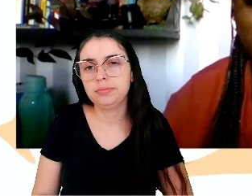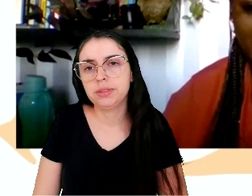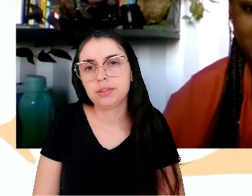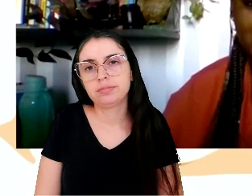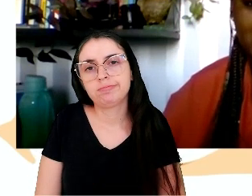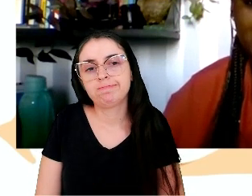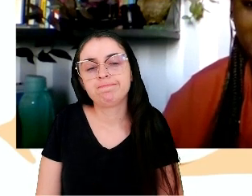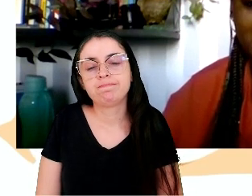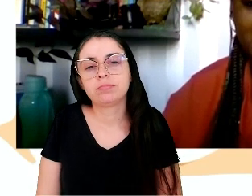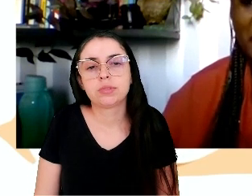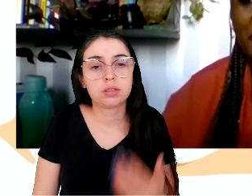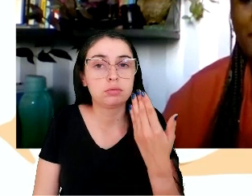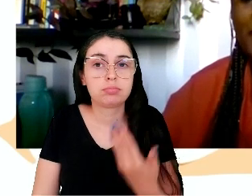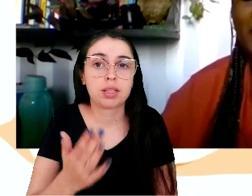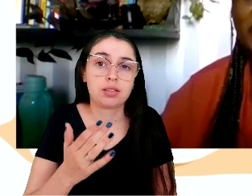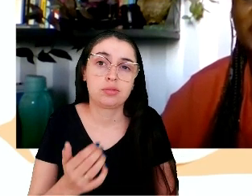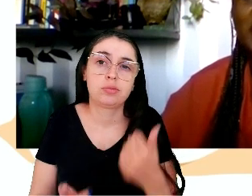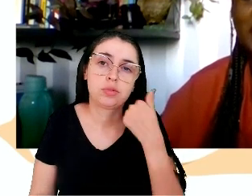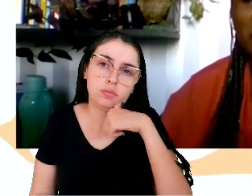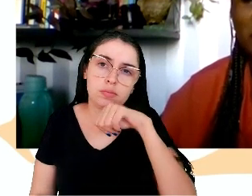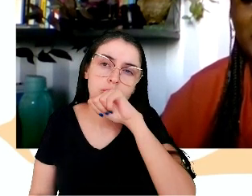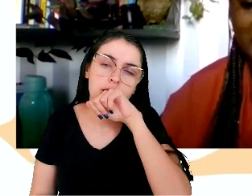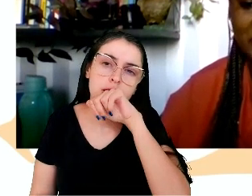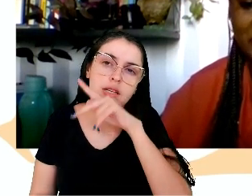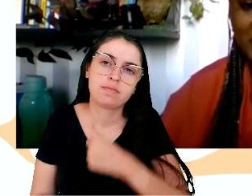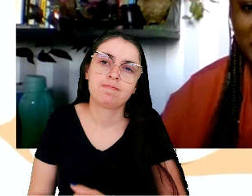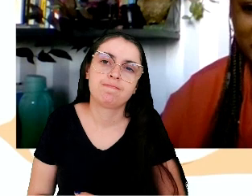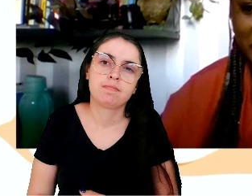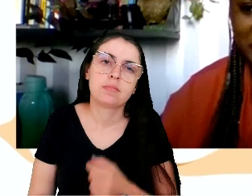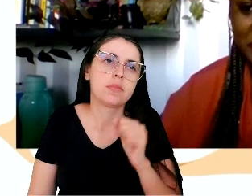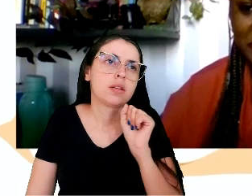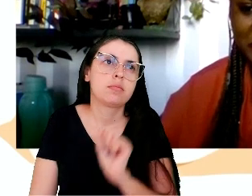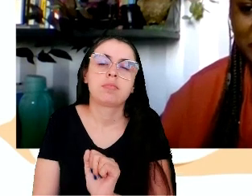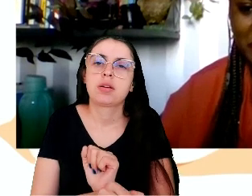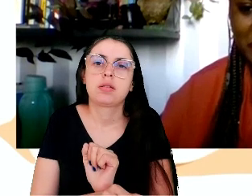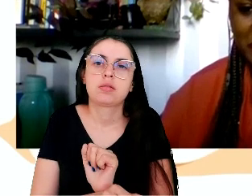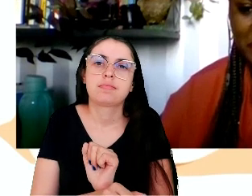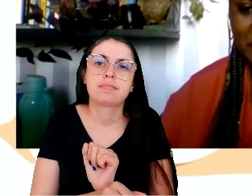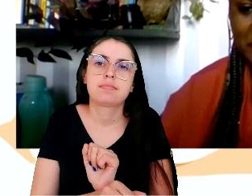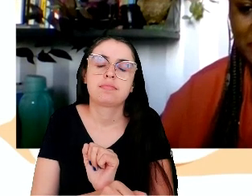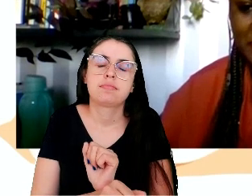gente, quando perde uma mãe, a gente fica meio parado no tempo.